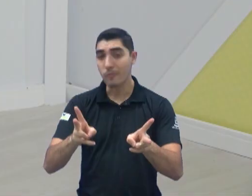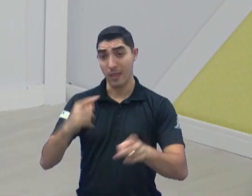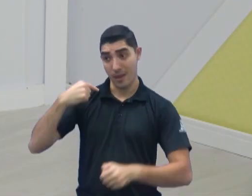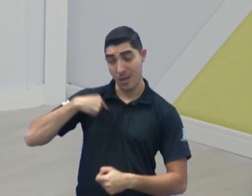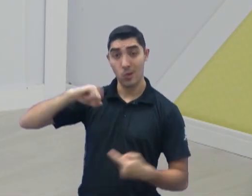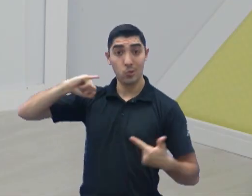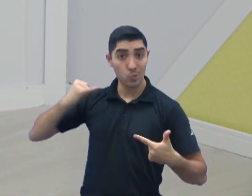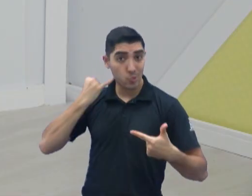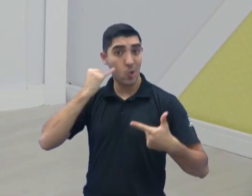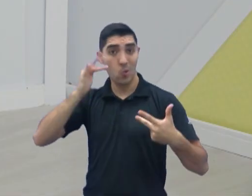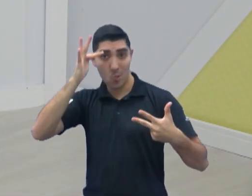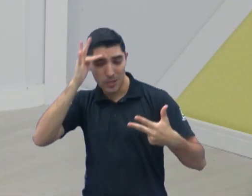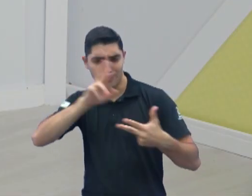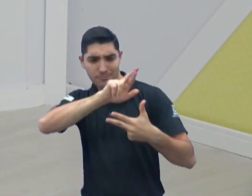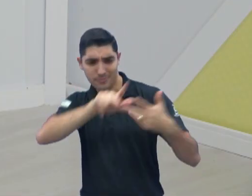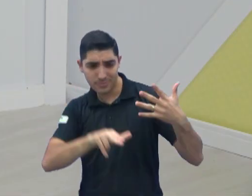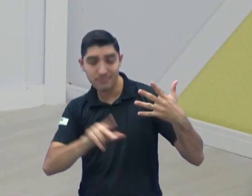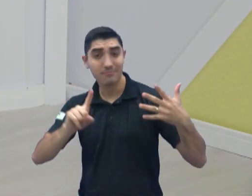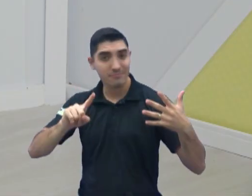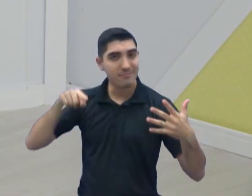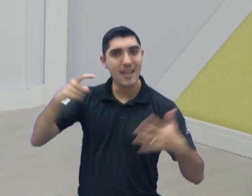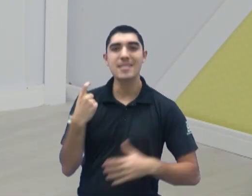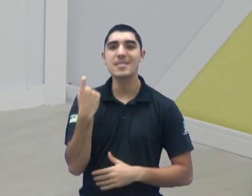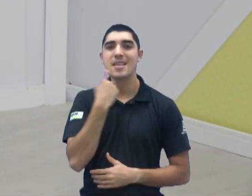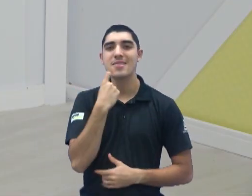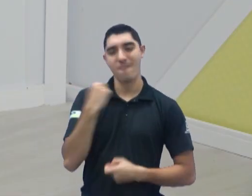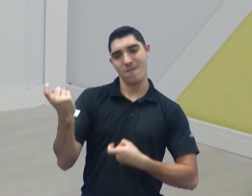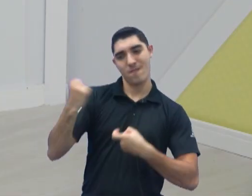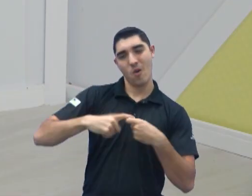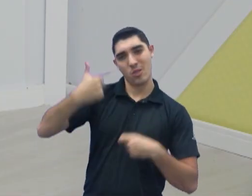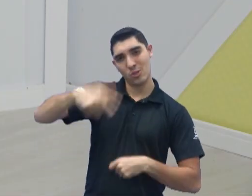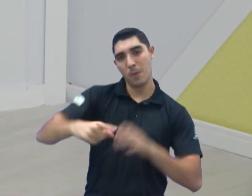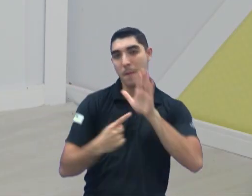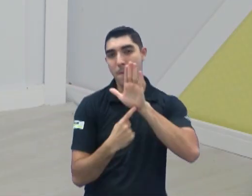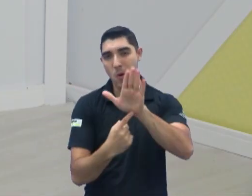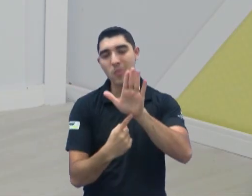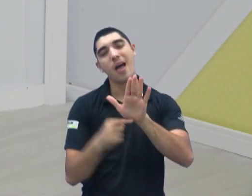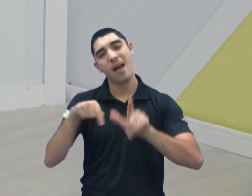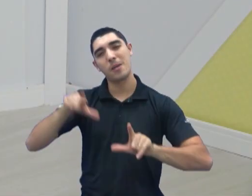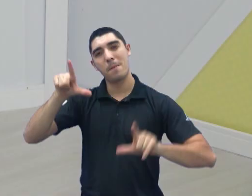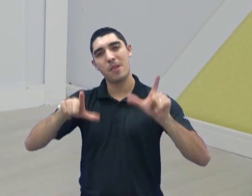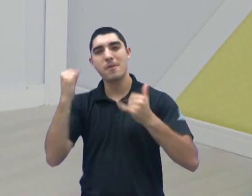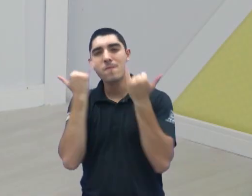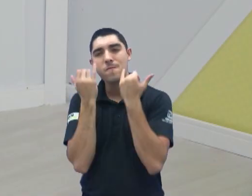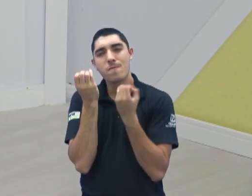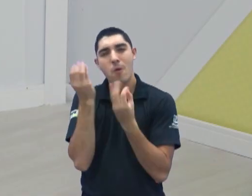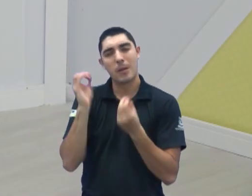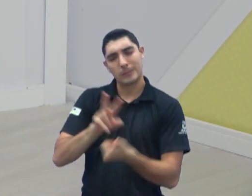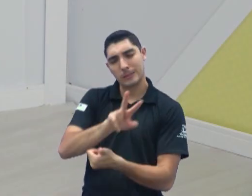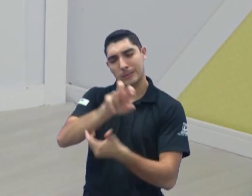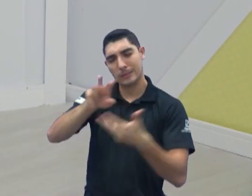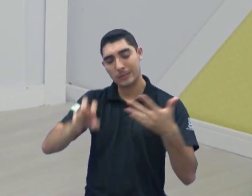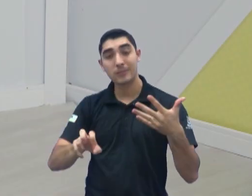João, Luizão e grande equipe, a gente volta sexta-feira para fechar a semana e, claro, te deixar muito bem informado